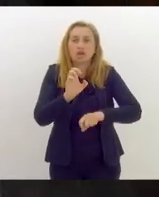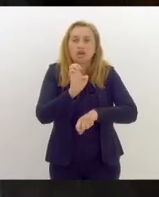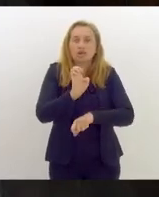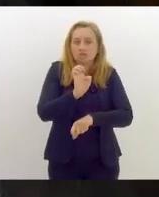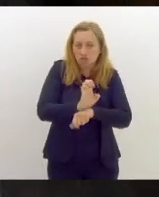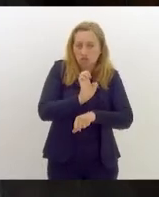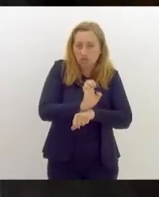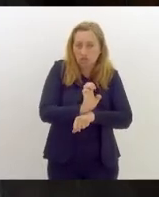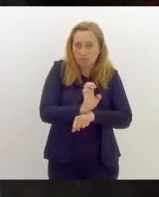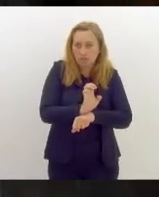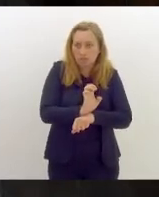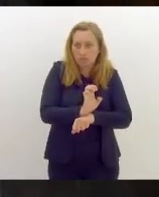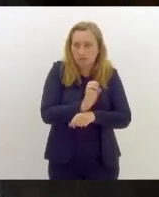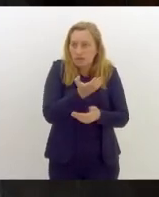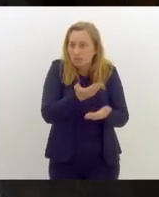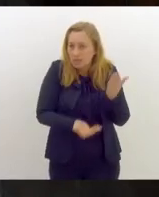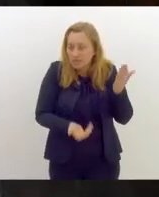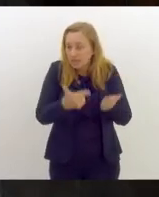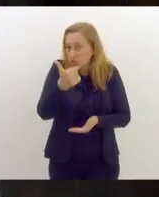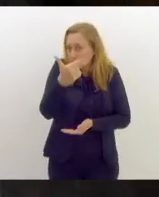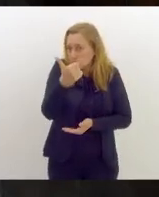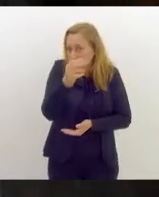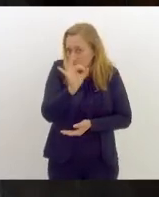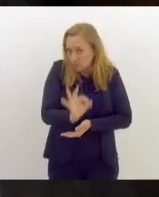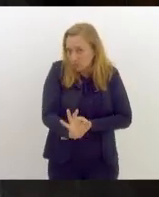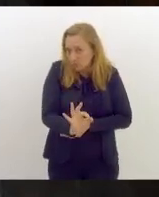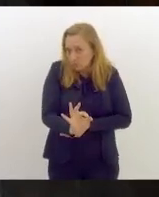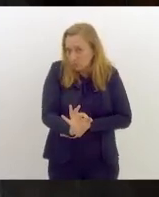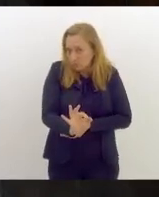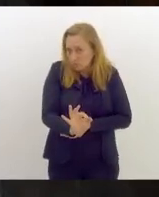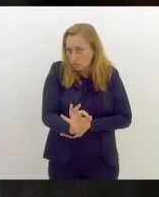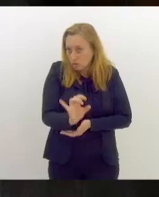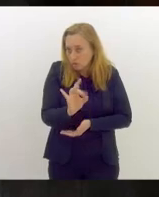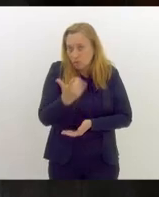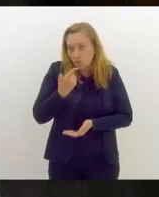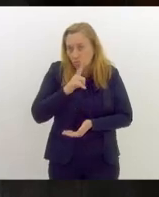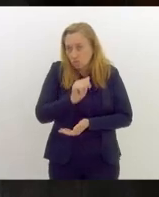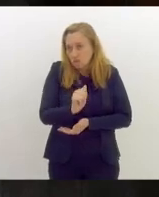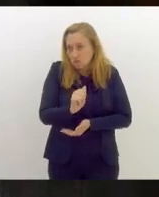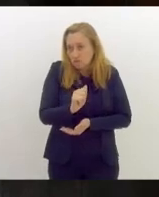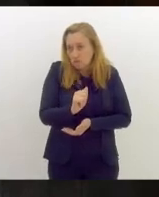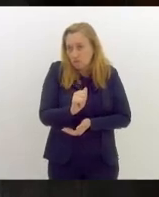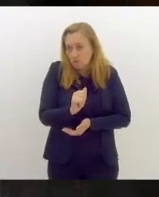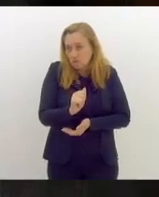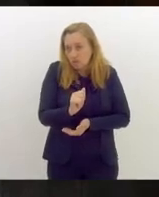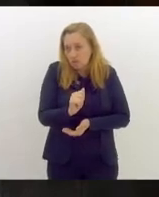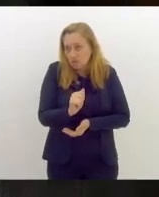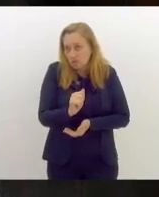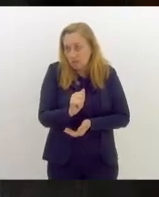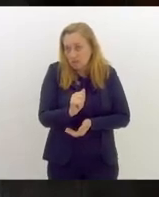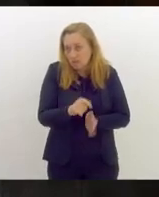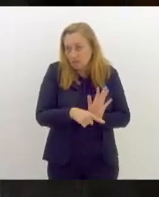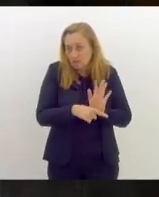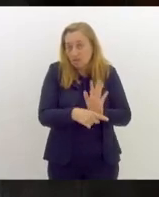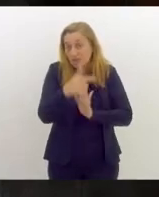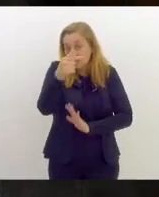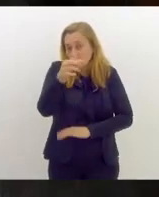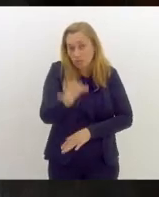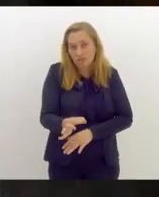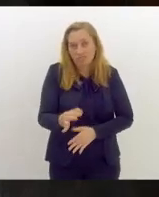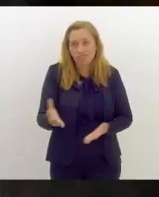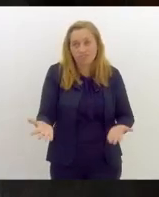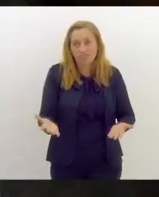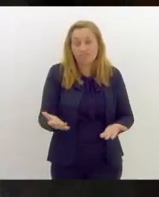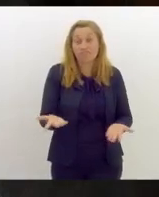perder perder 12%, ele só vai conseguir compensar sete por cento